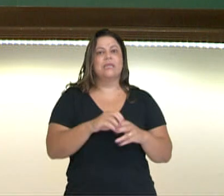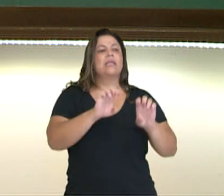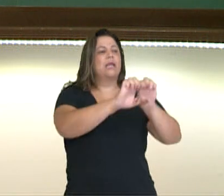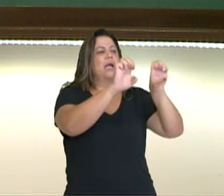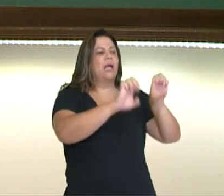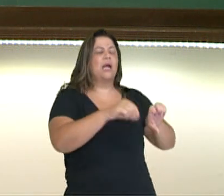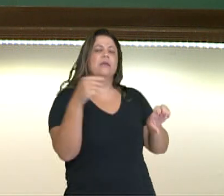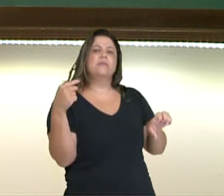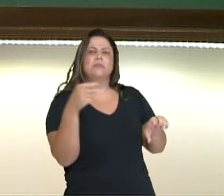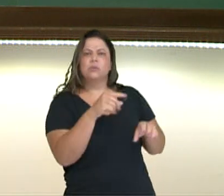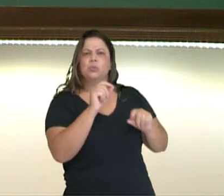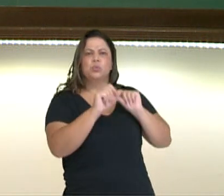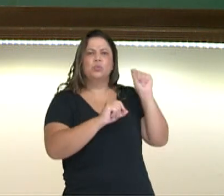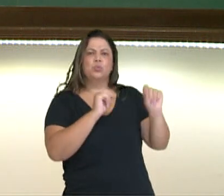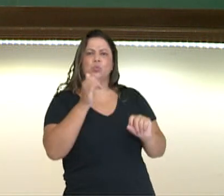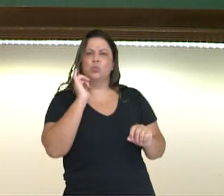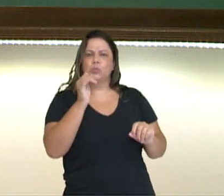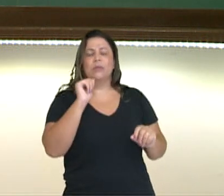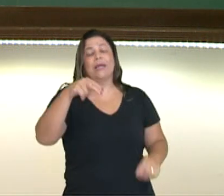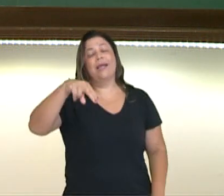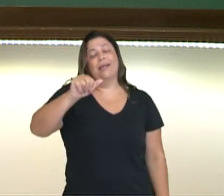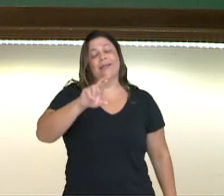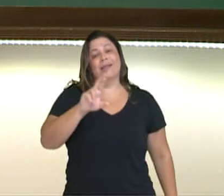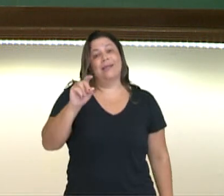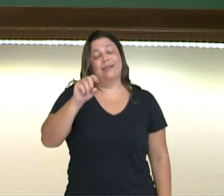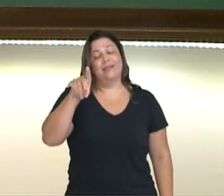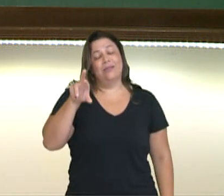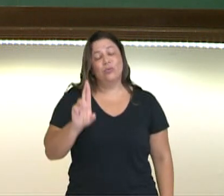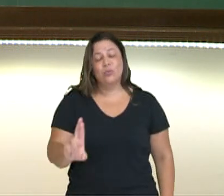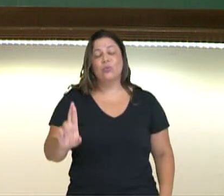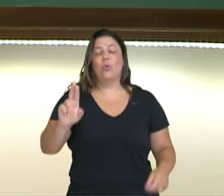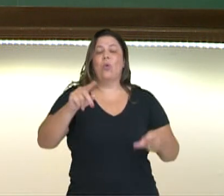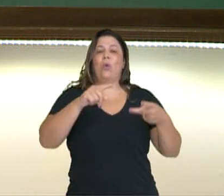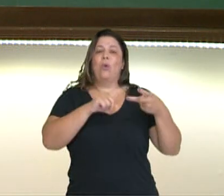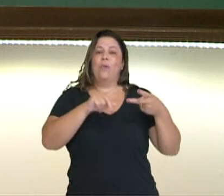qual? Narrador, personagens,